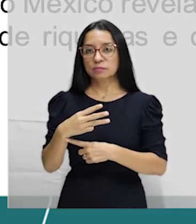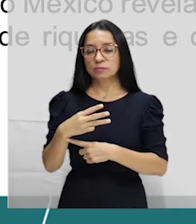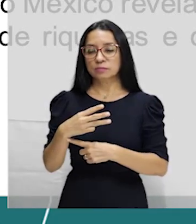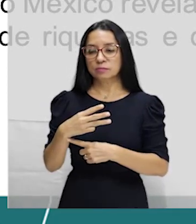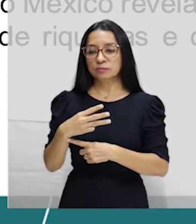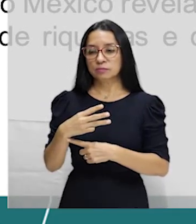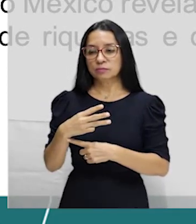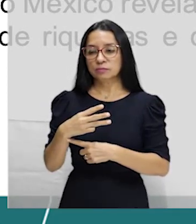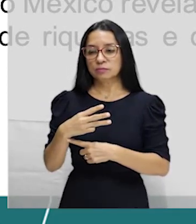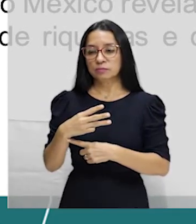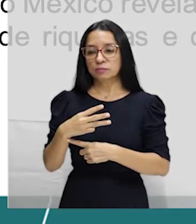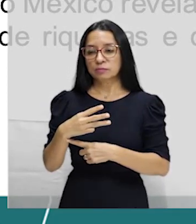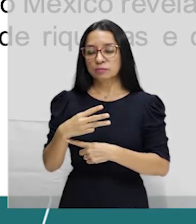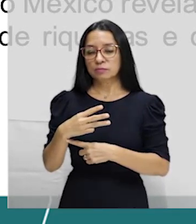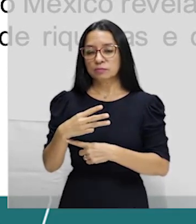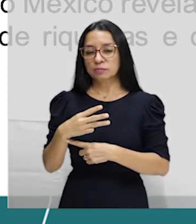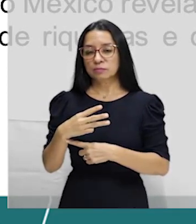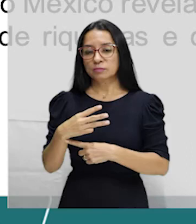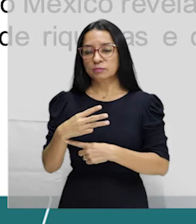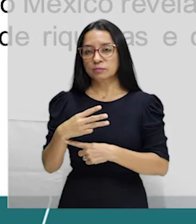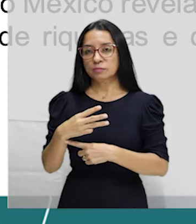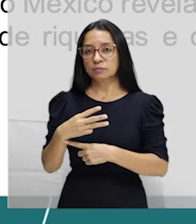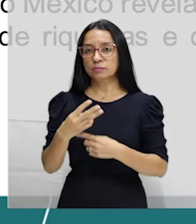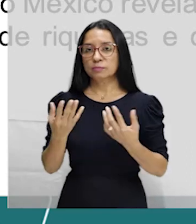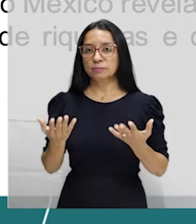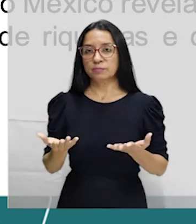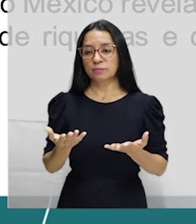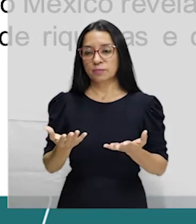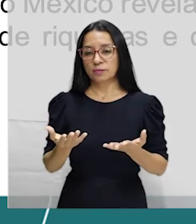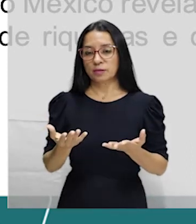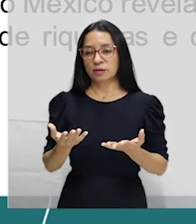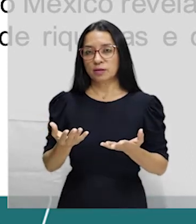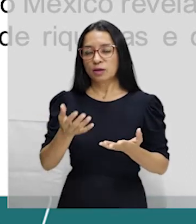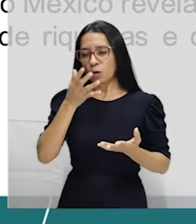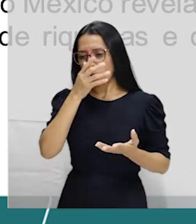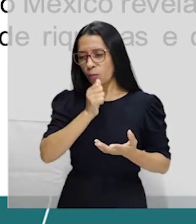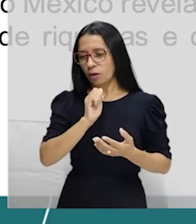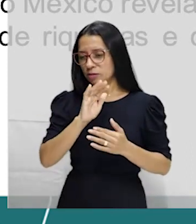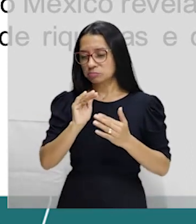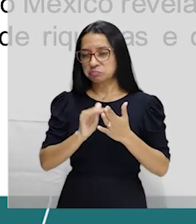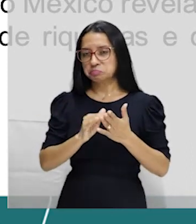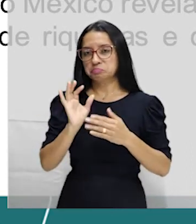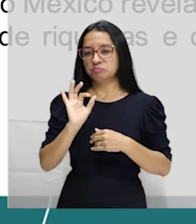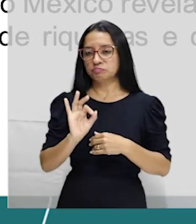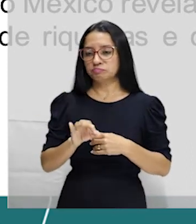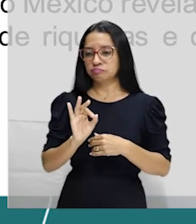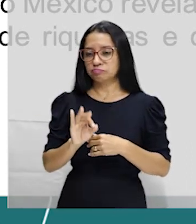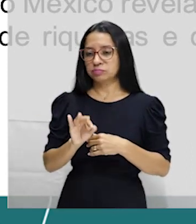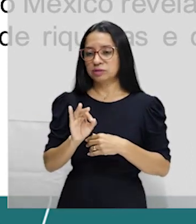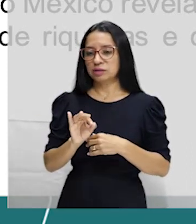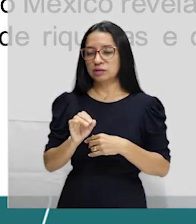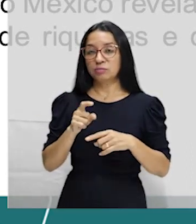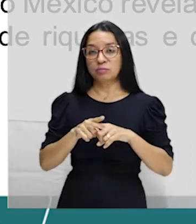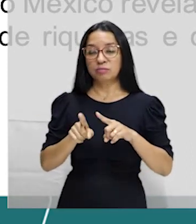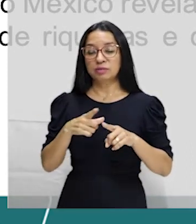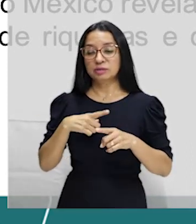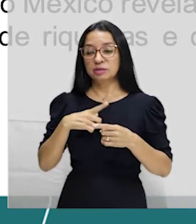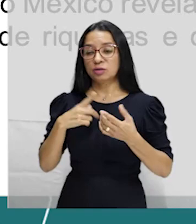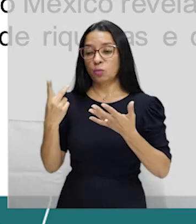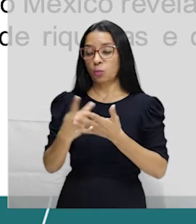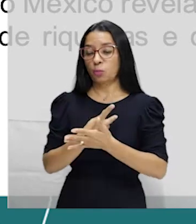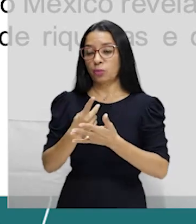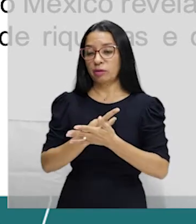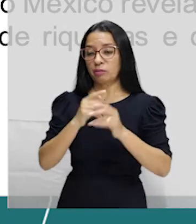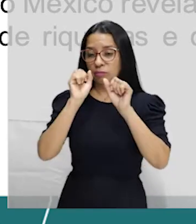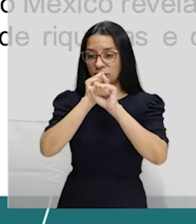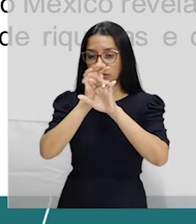de pessoas entre os dois países. Galerinha, estava quase tudo certo, tá? Nós temos um erro claro bem aí. Primeira